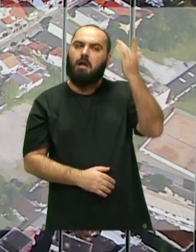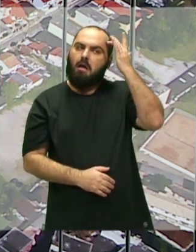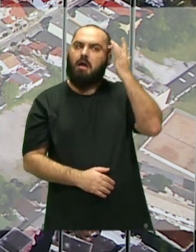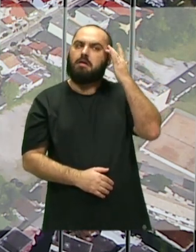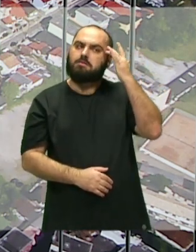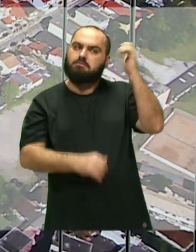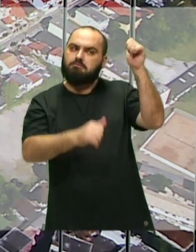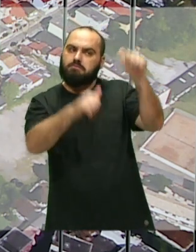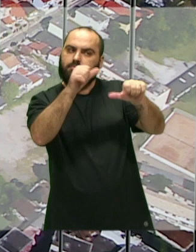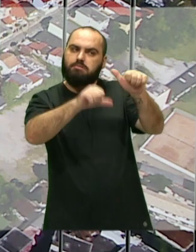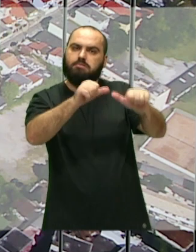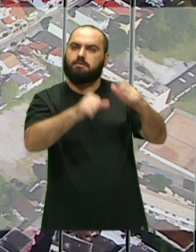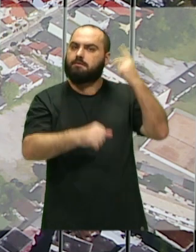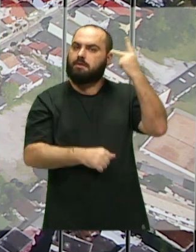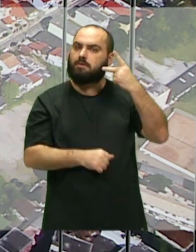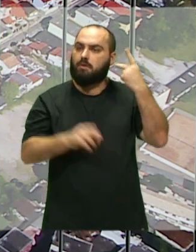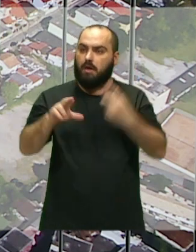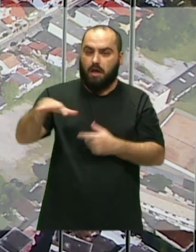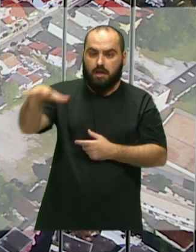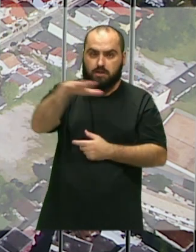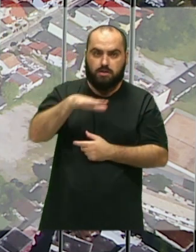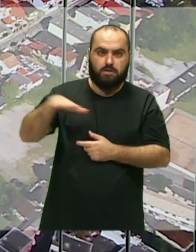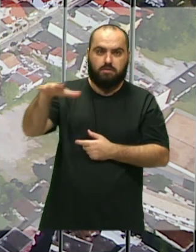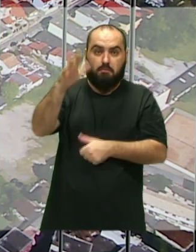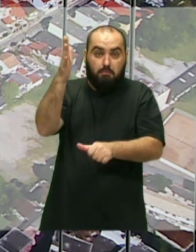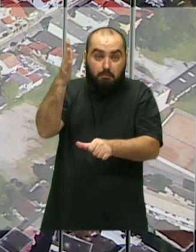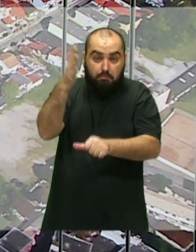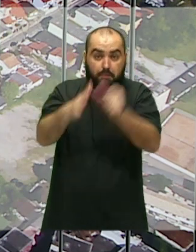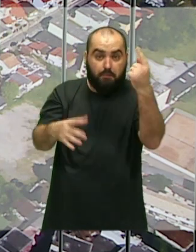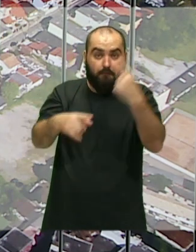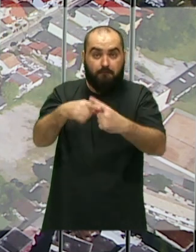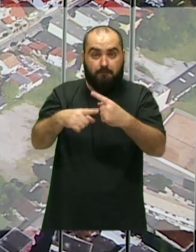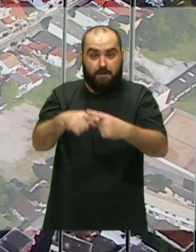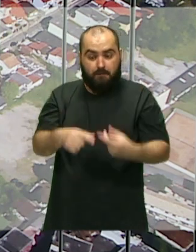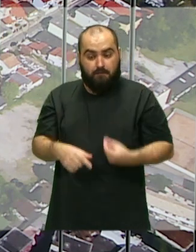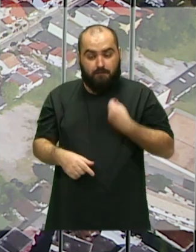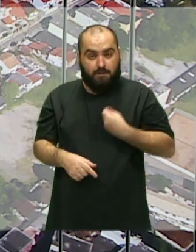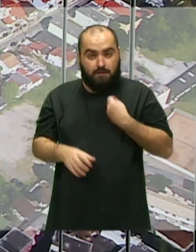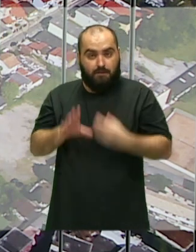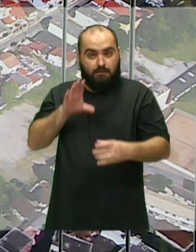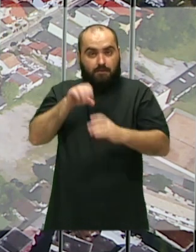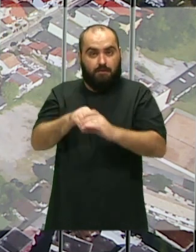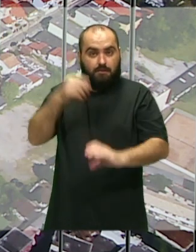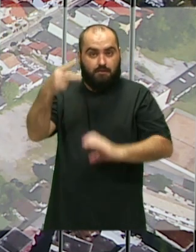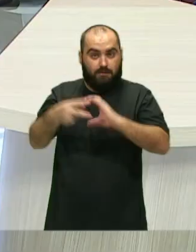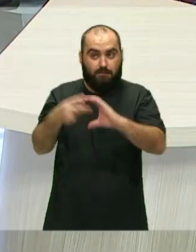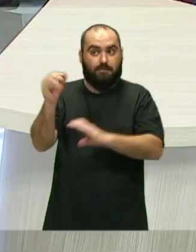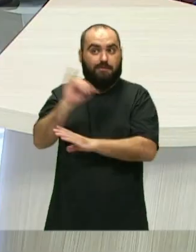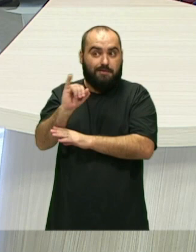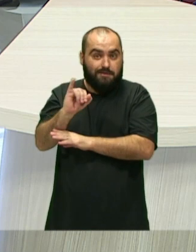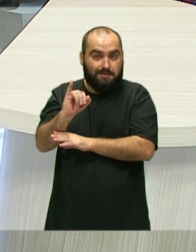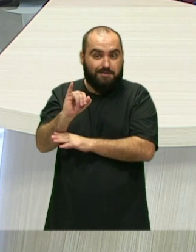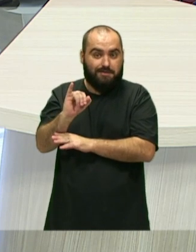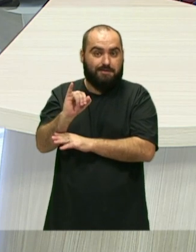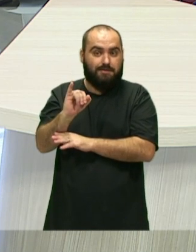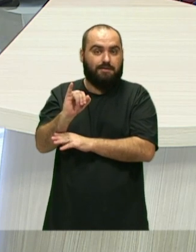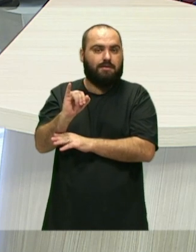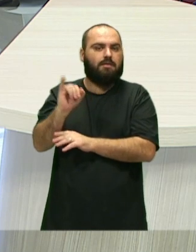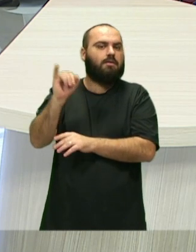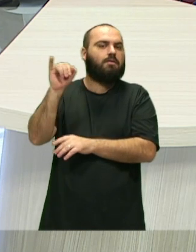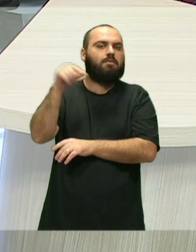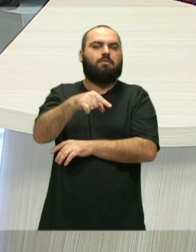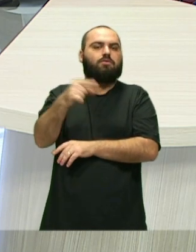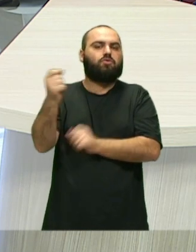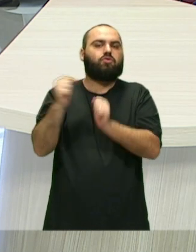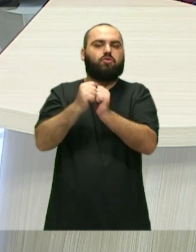vereadores mirins de toda a região realizado pela primeira vez aqui na câmara de Itajaí um ano também de estreia aqui para o poder legislativo com